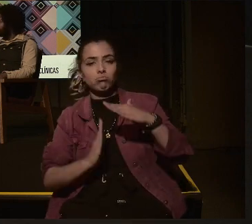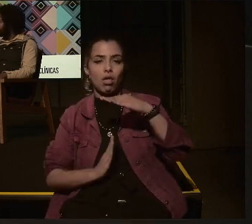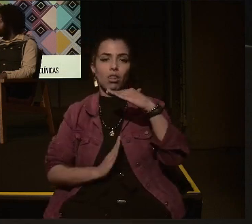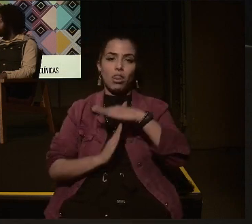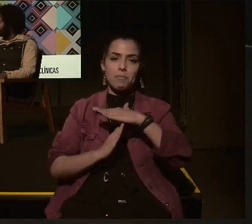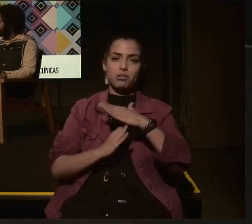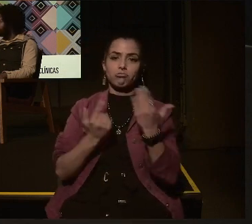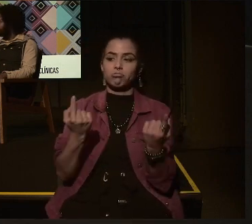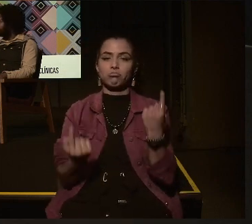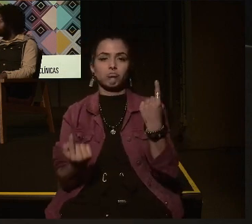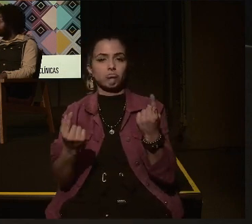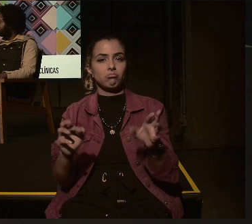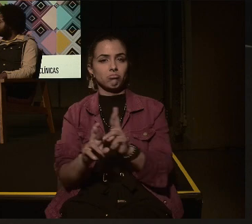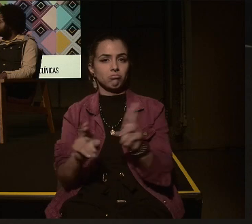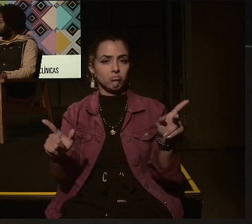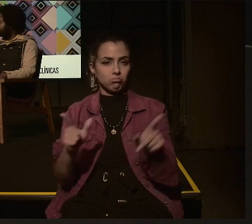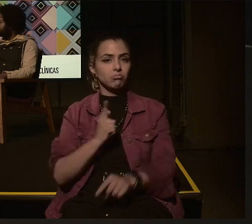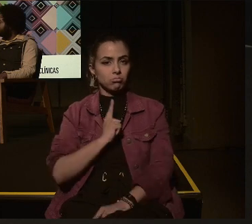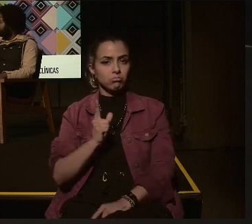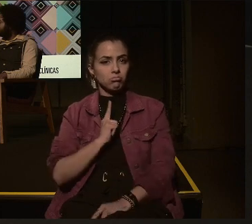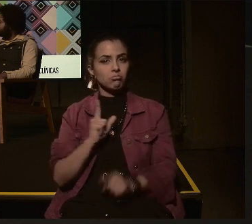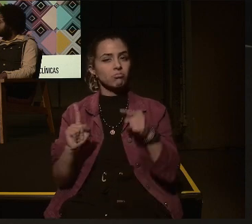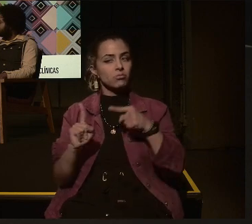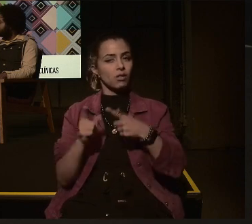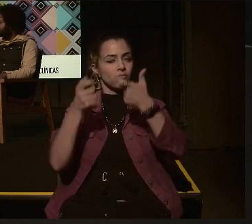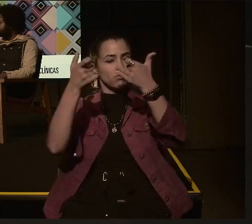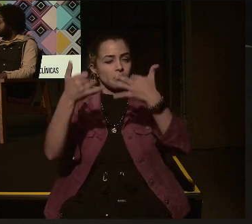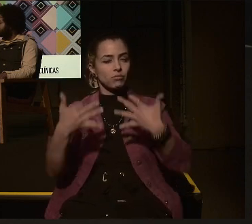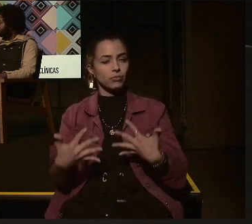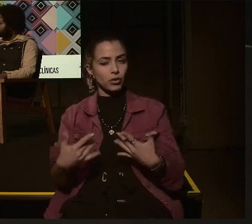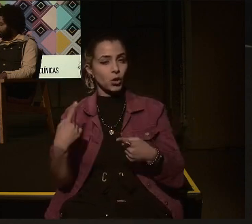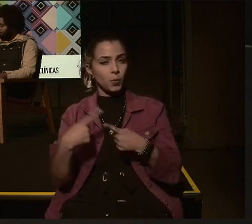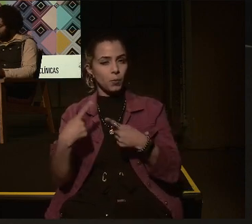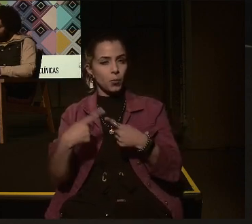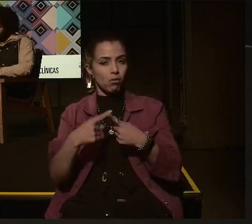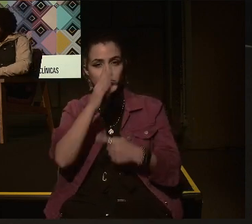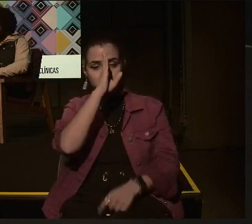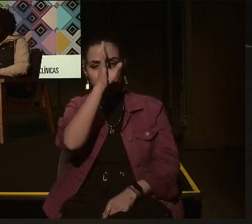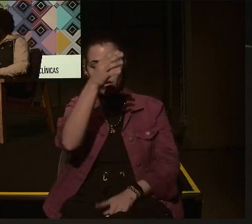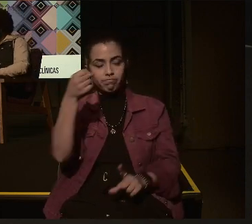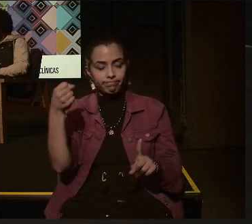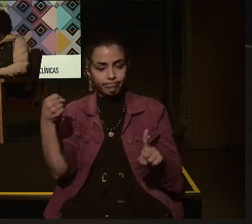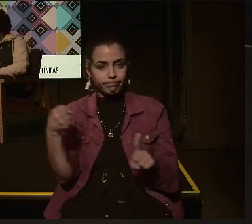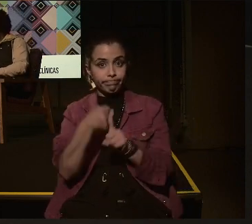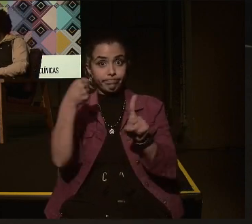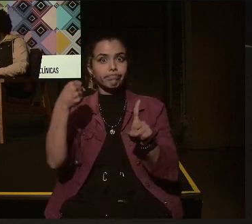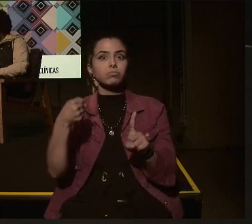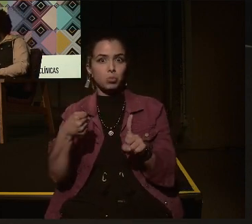O desnorteamento que impactou